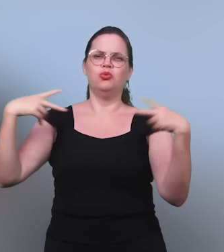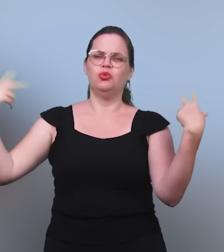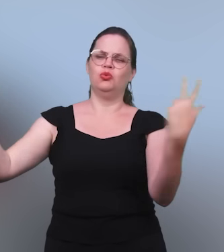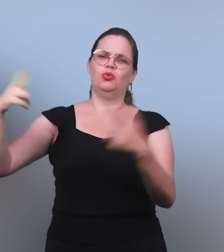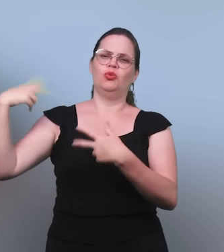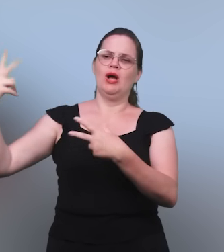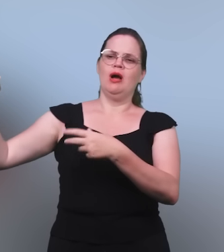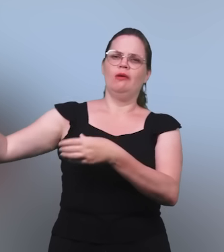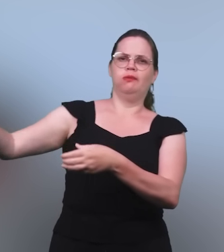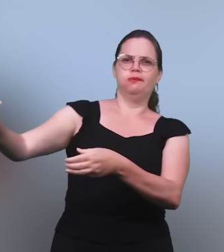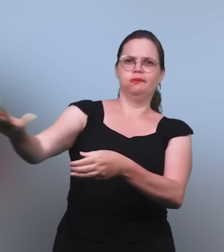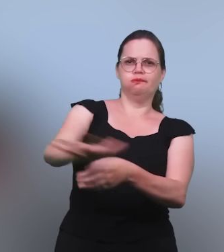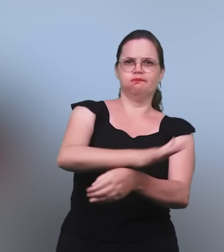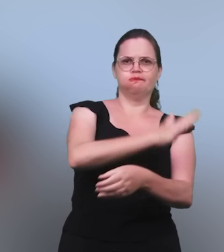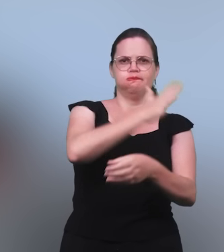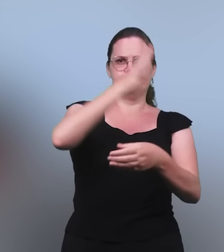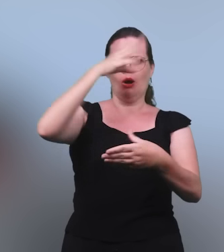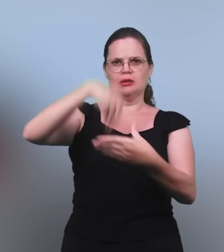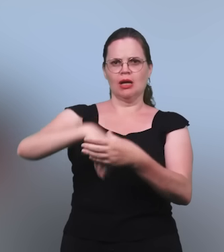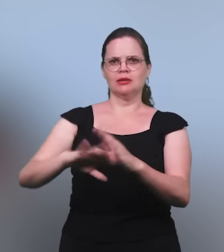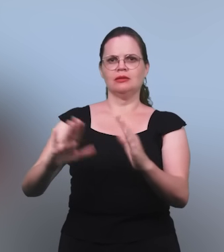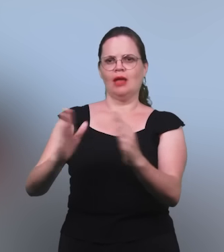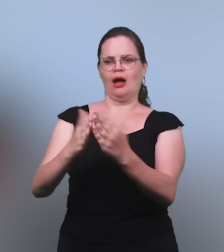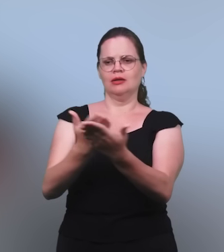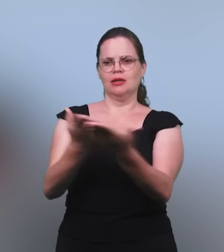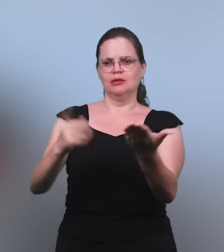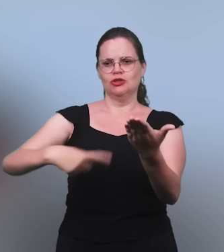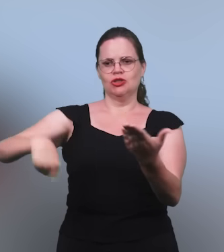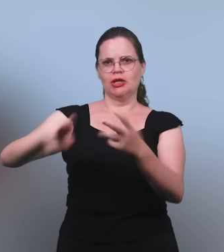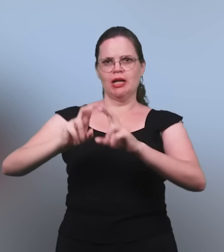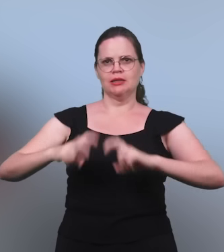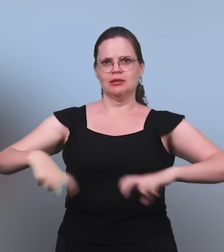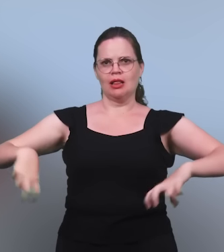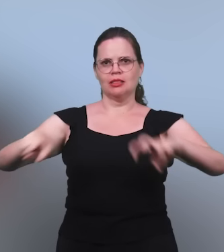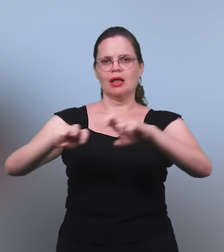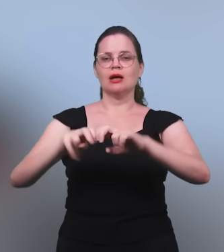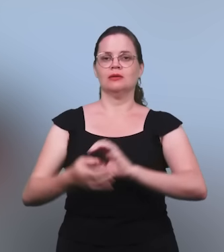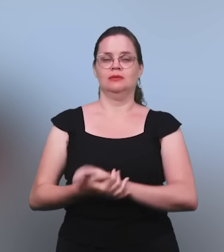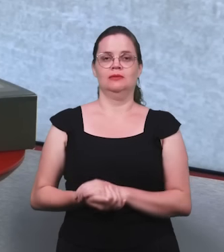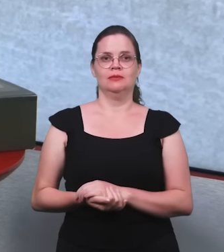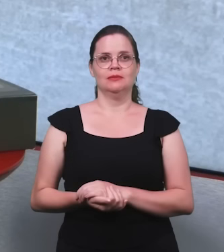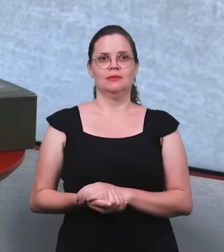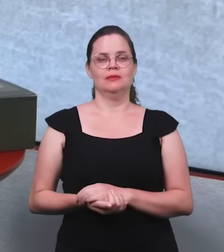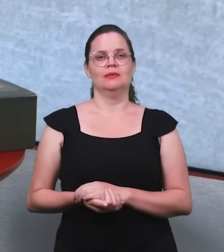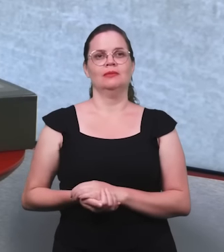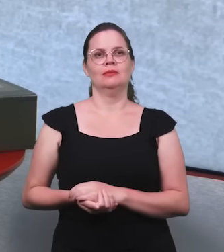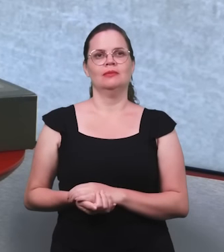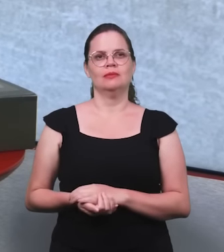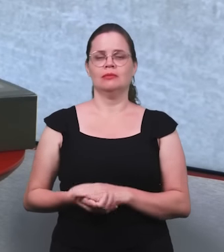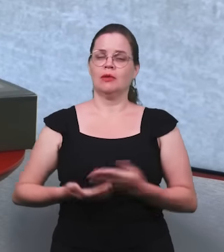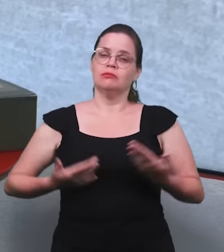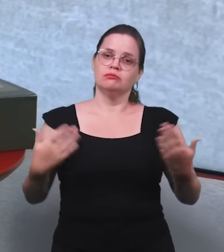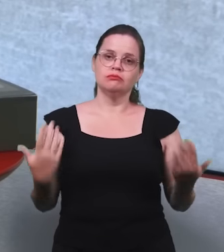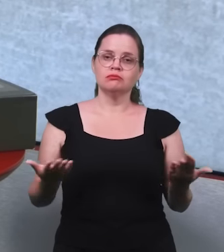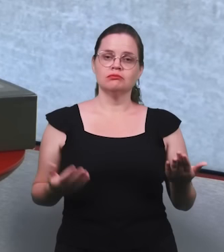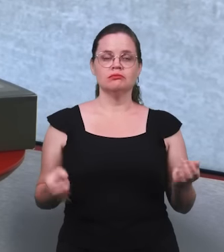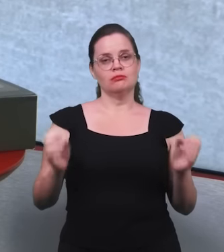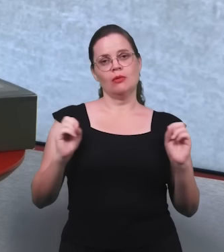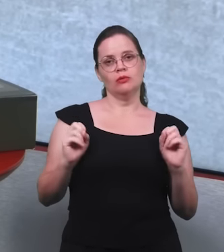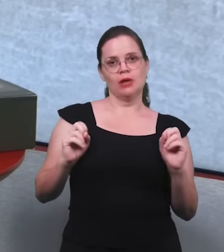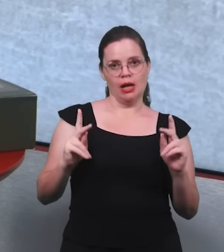e encheu toda a casa em que estavam assentados. Eles estavam ali reunidos. E aí tudo bem, você pode fazer